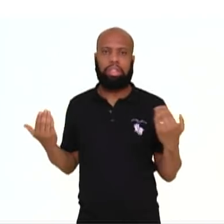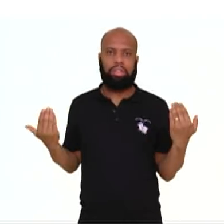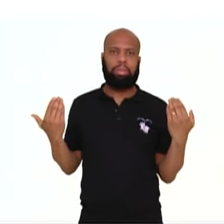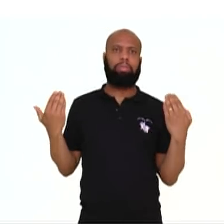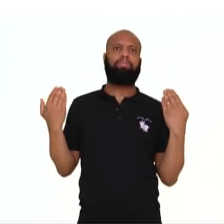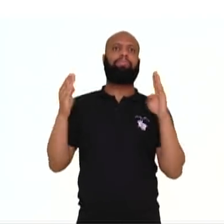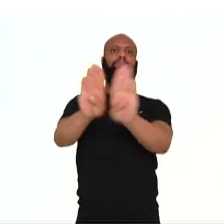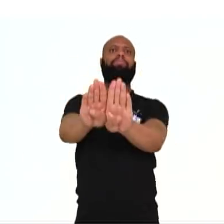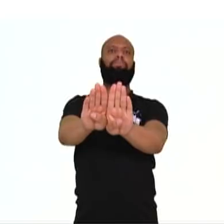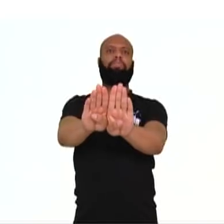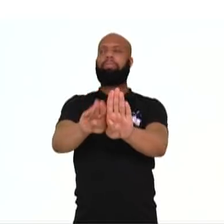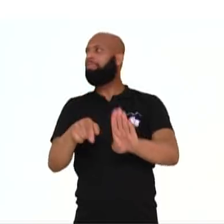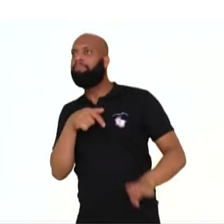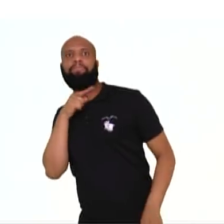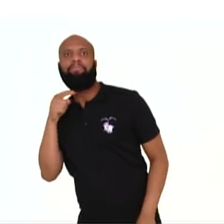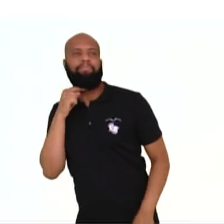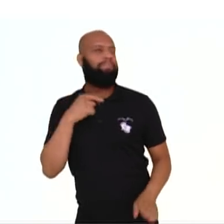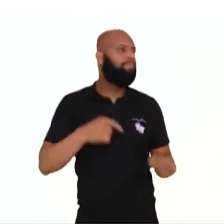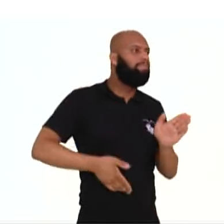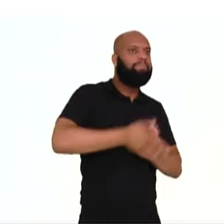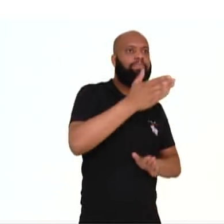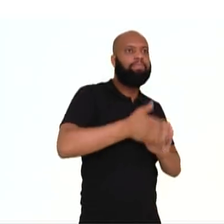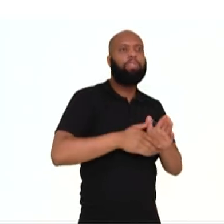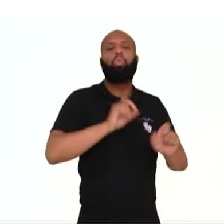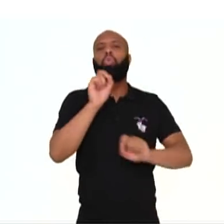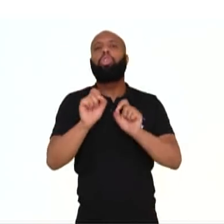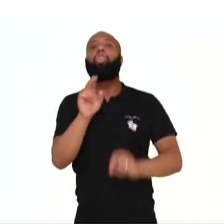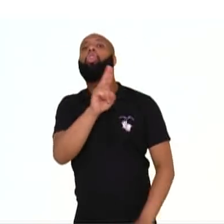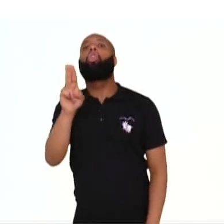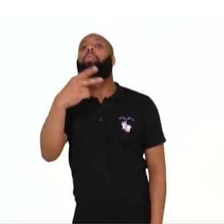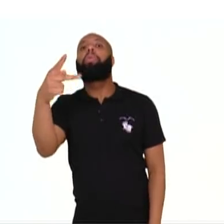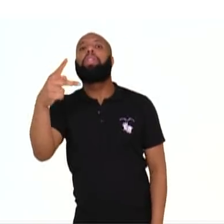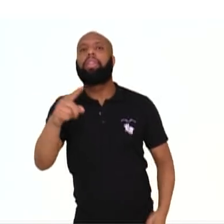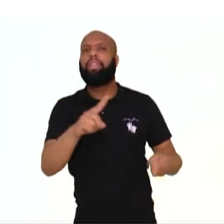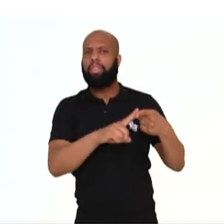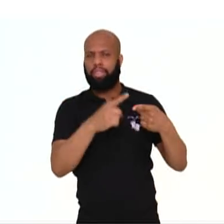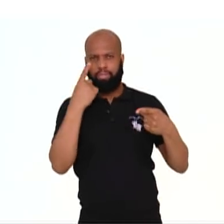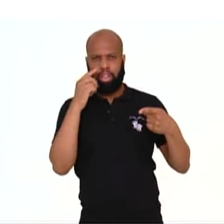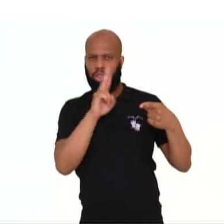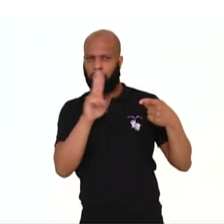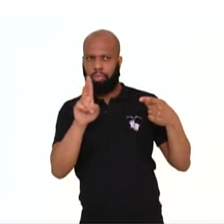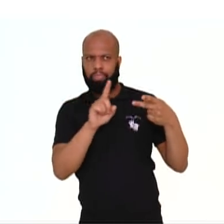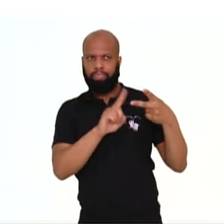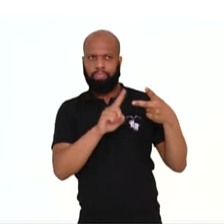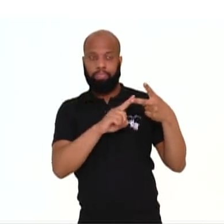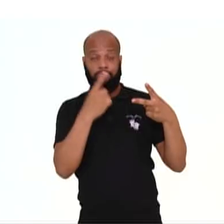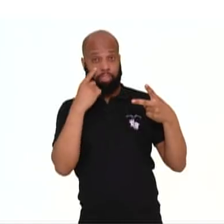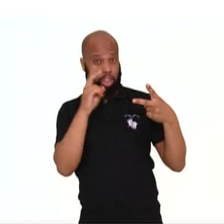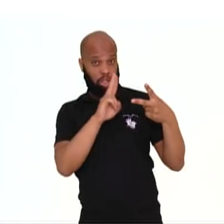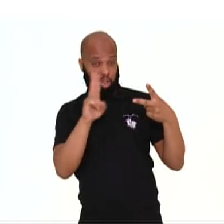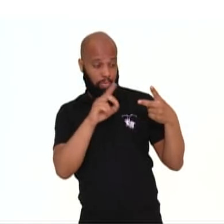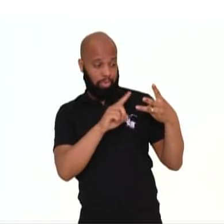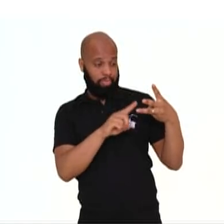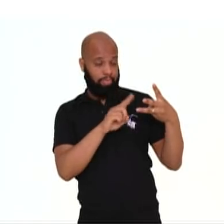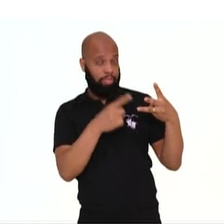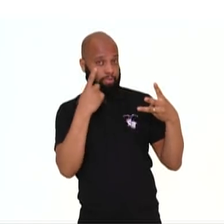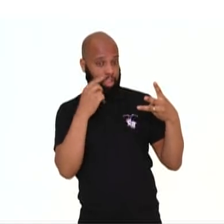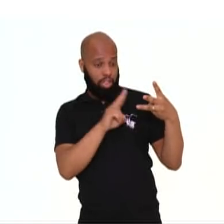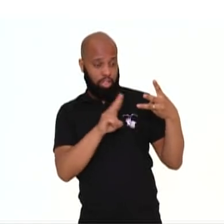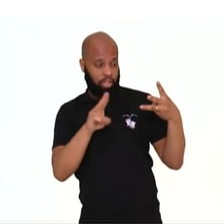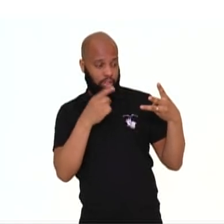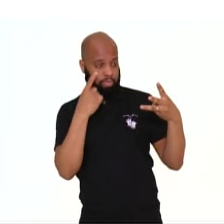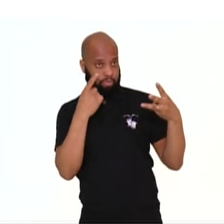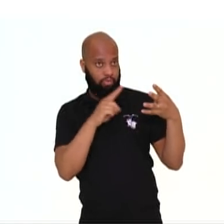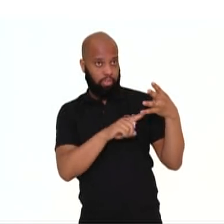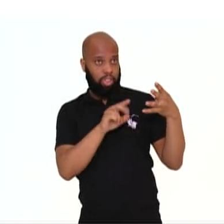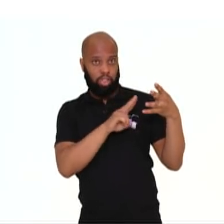labirinto. Referimo-nos a ou ao. Letra A, Minotauro. B, ao Touros. C,